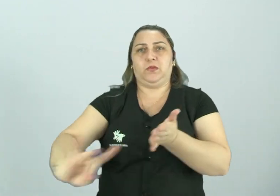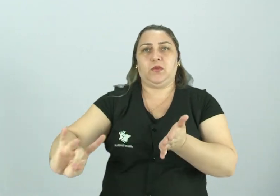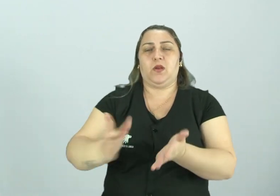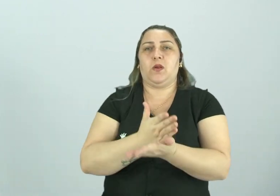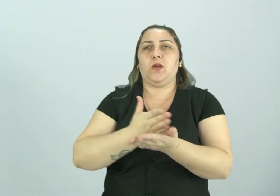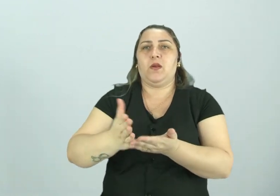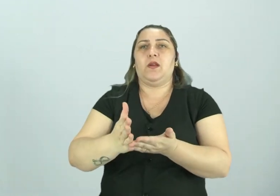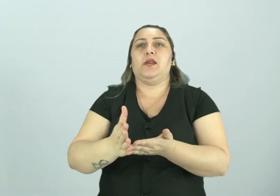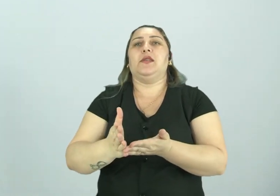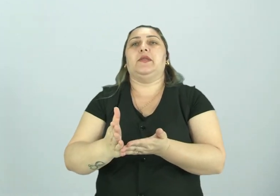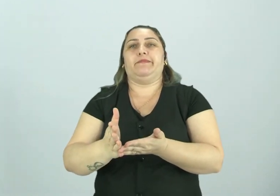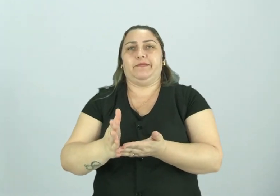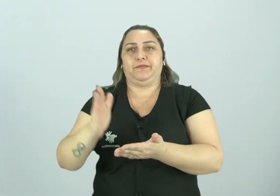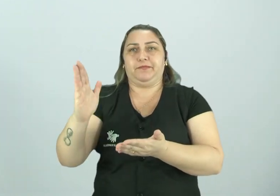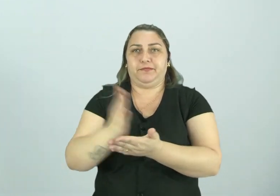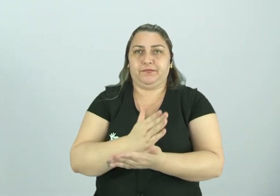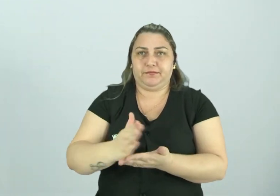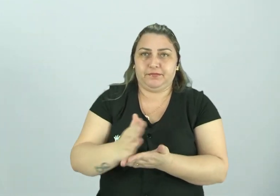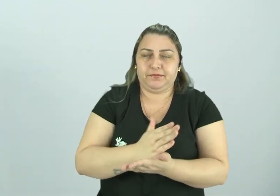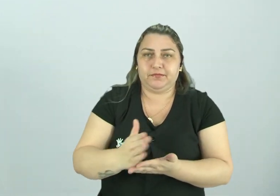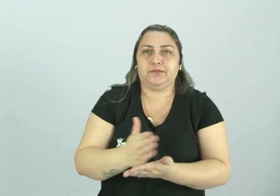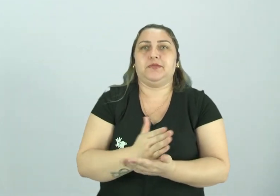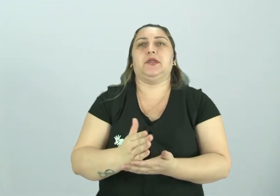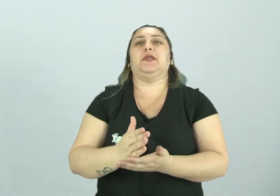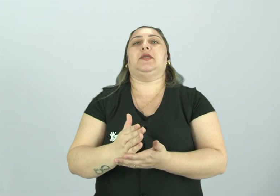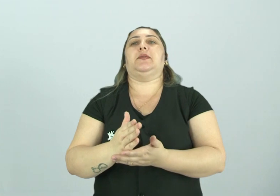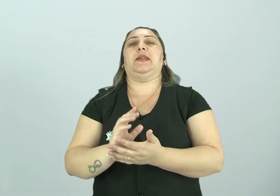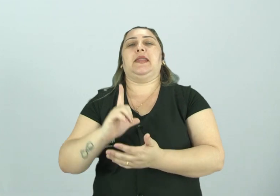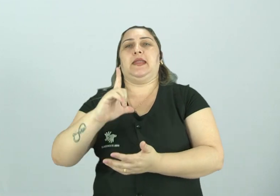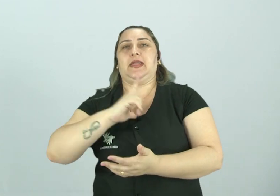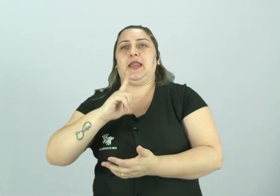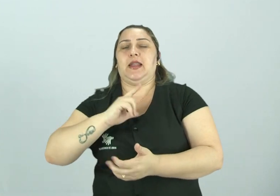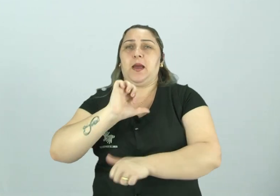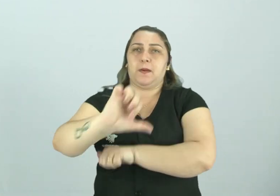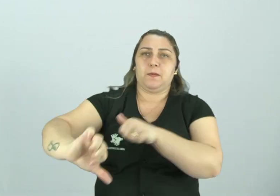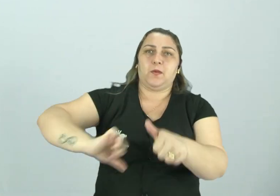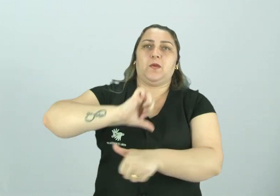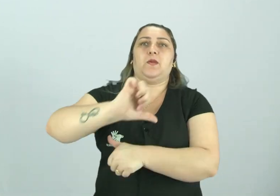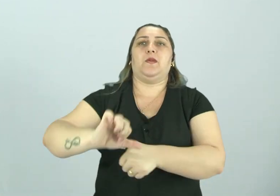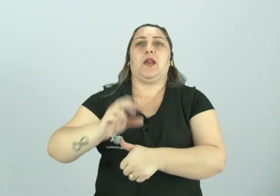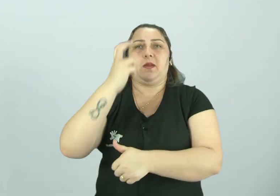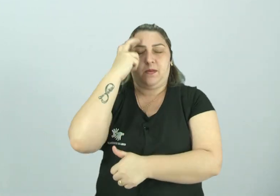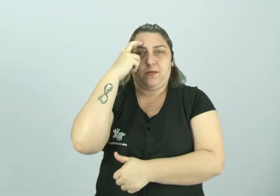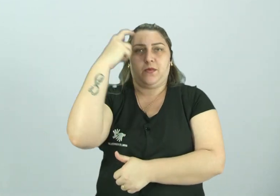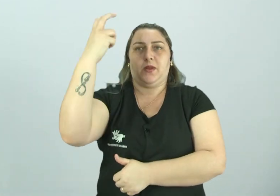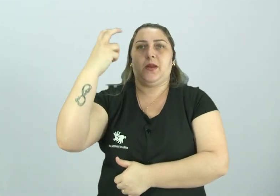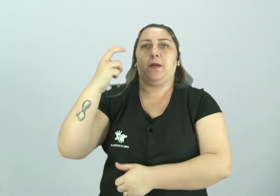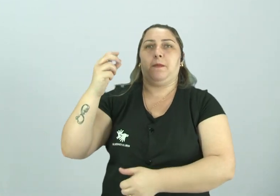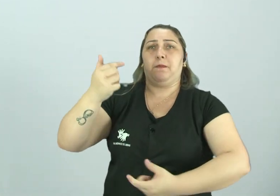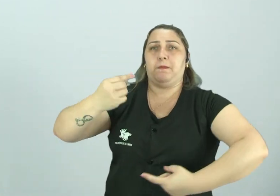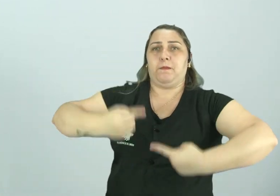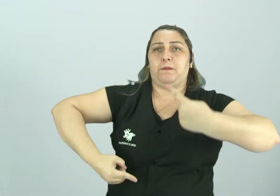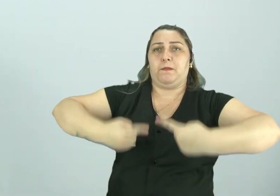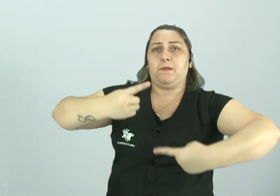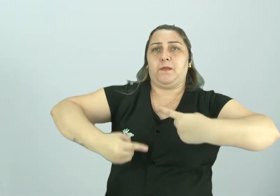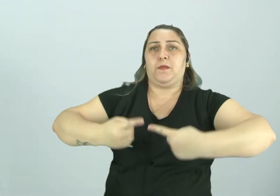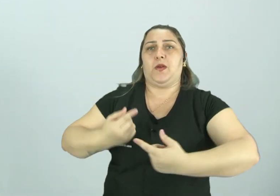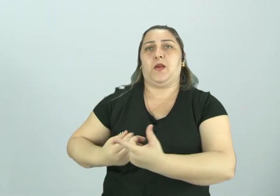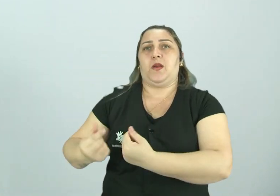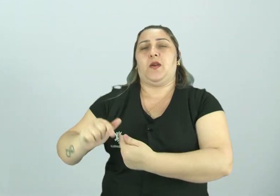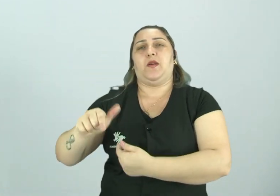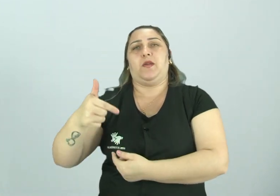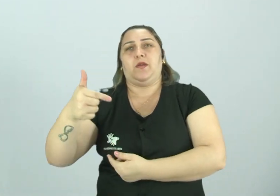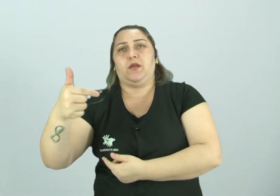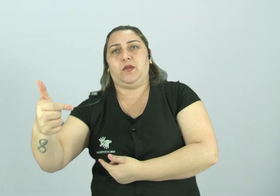começaram a implementar várias situações para tentar reverter isso, seja do ponto de vista cultural, político, econômico e entre